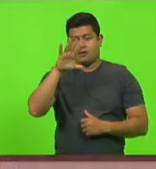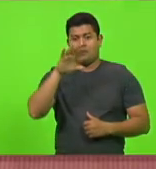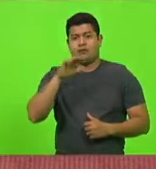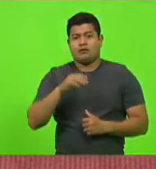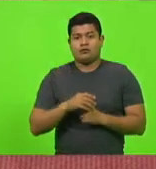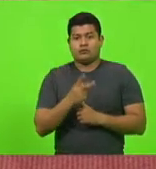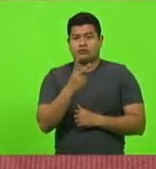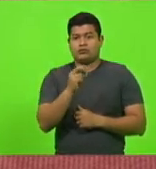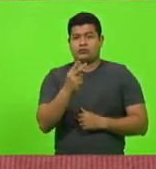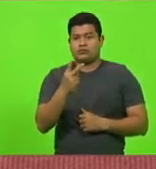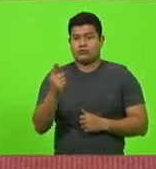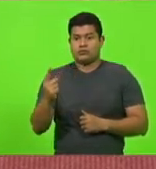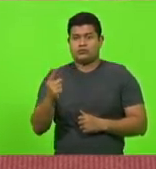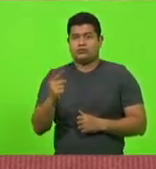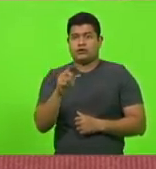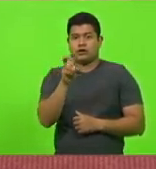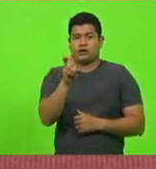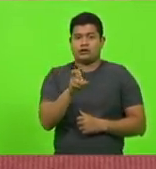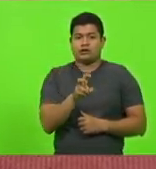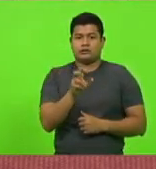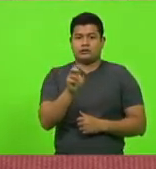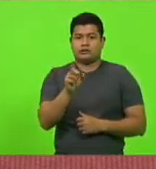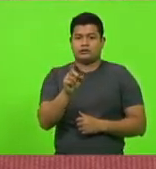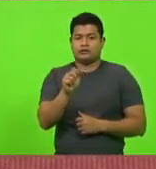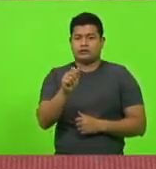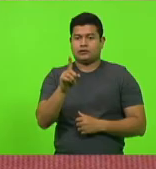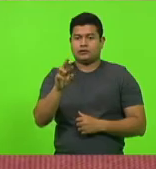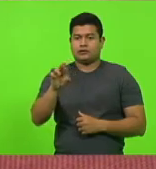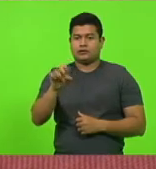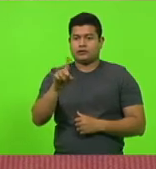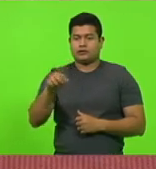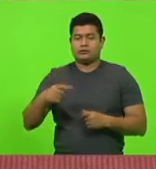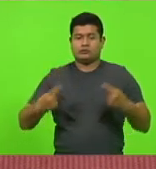discussão. Para discutir com a palavra o autor deputado Márcio Machado.